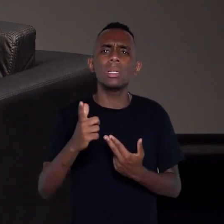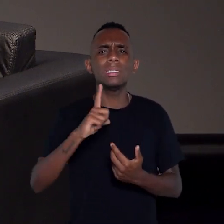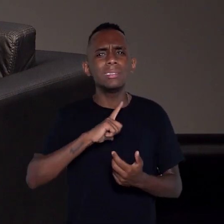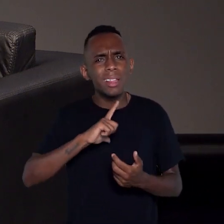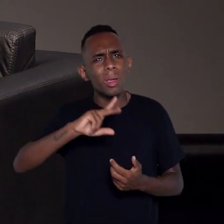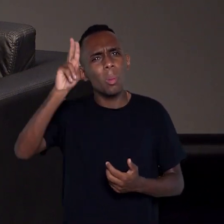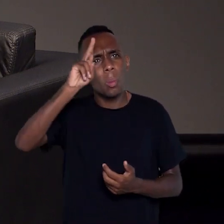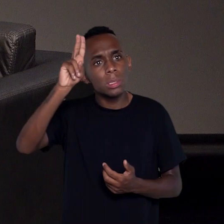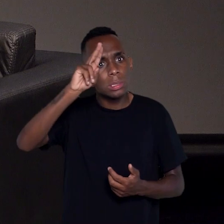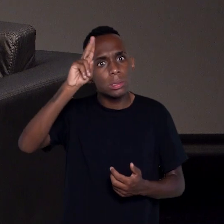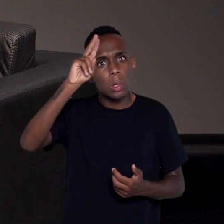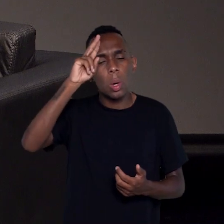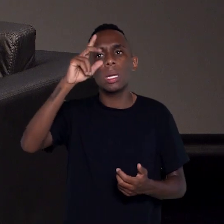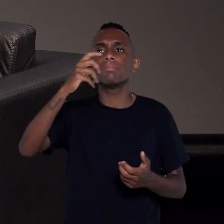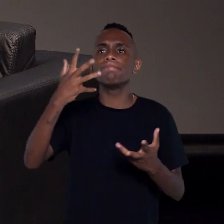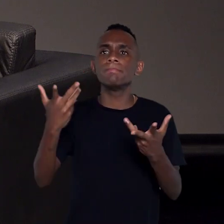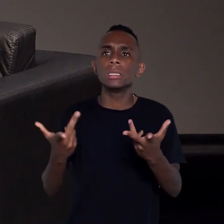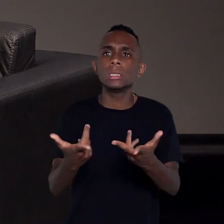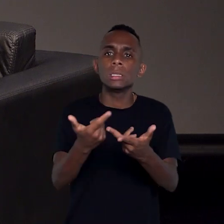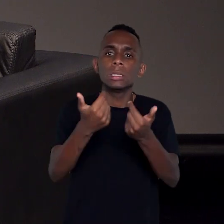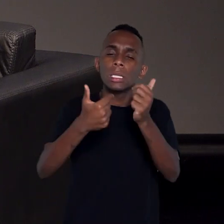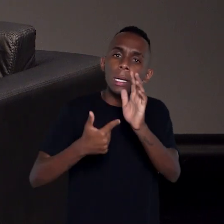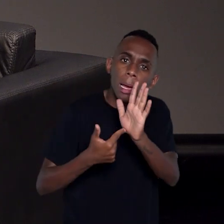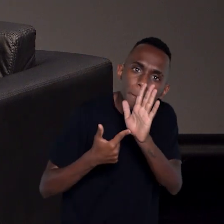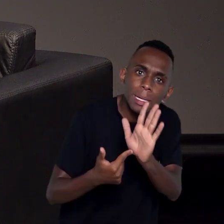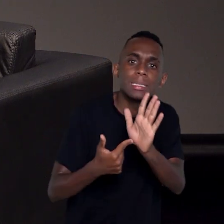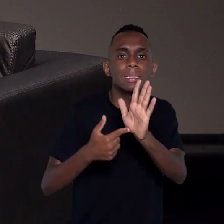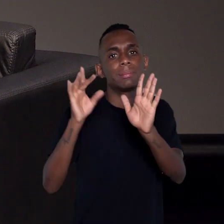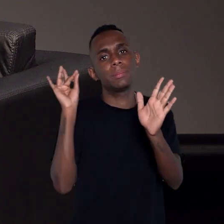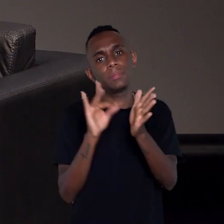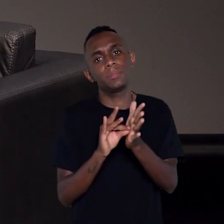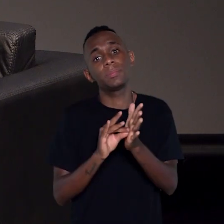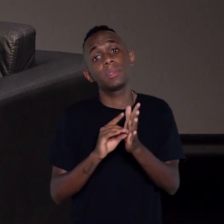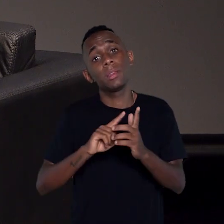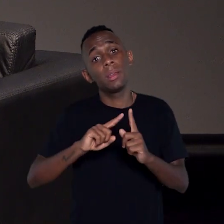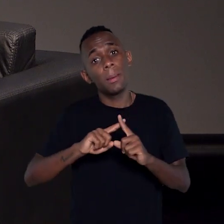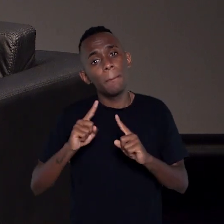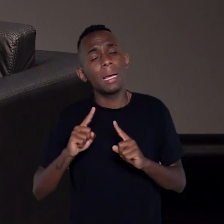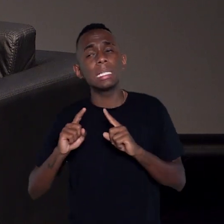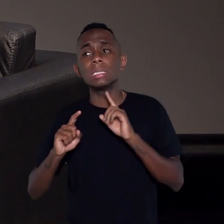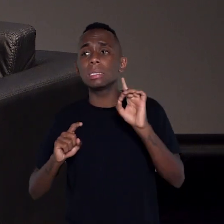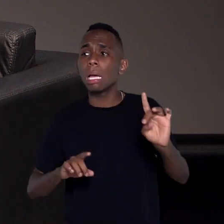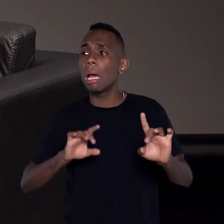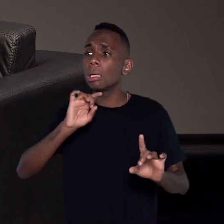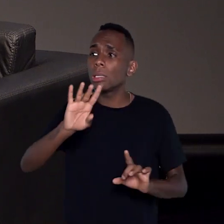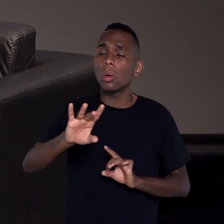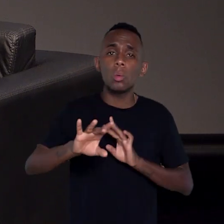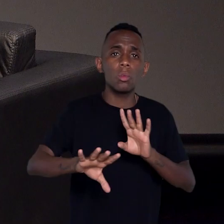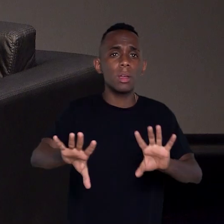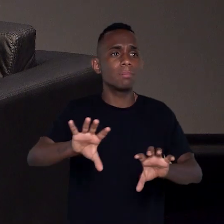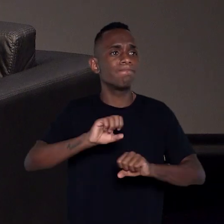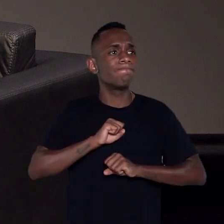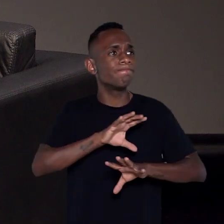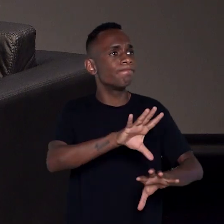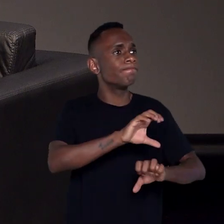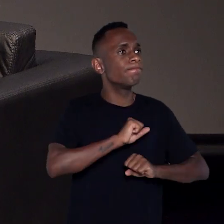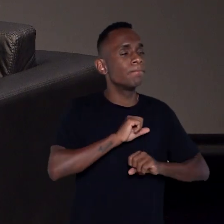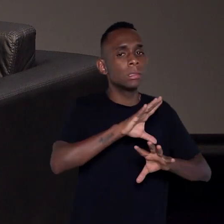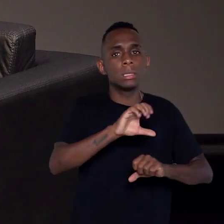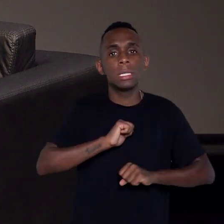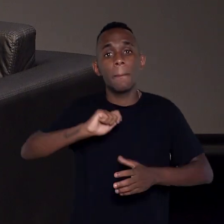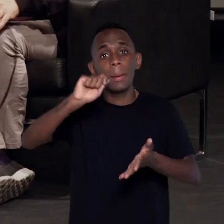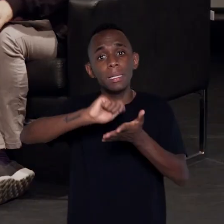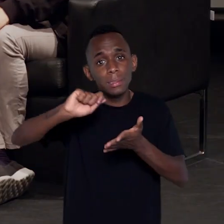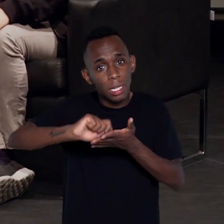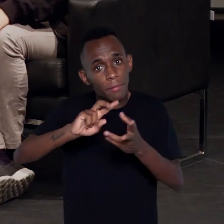história imensa ainda a ser contada, e que, aos poucos, cada um vai se apropriando disso para